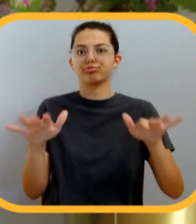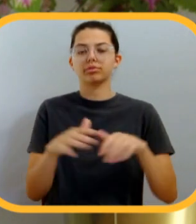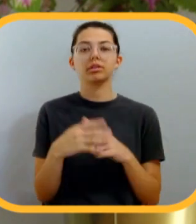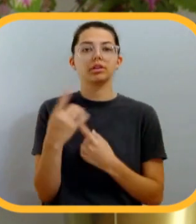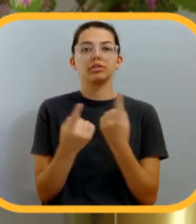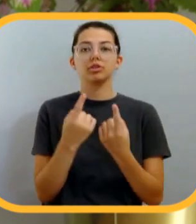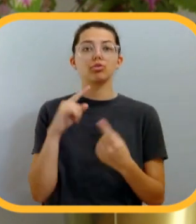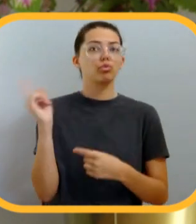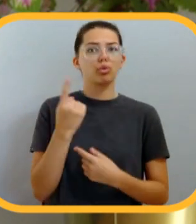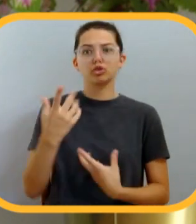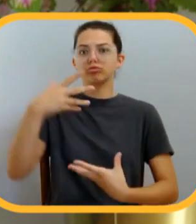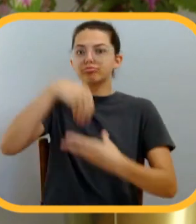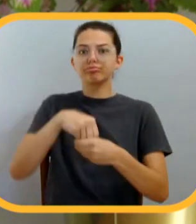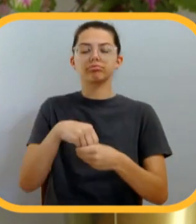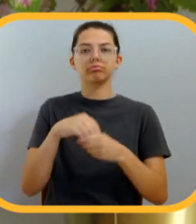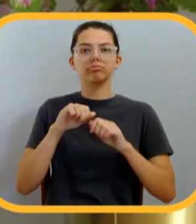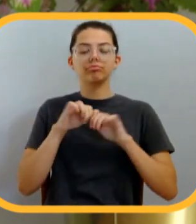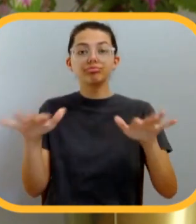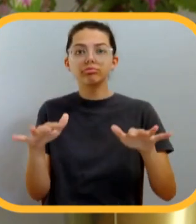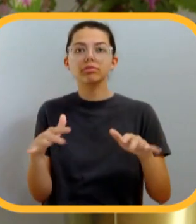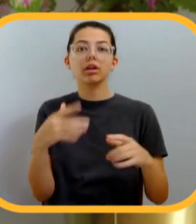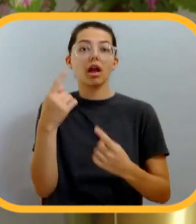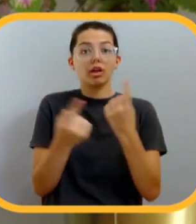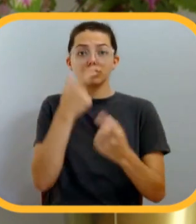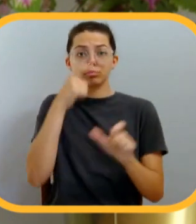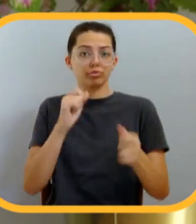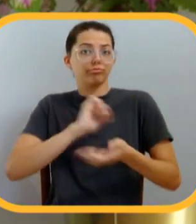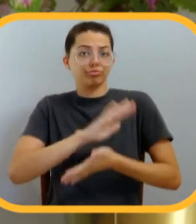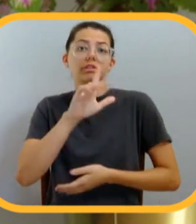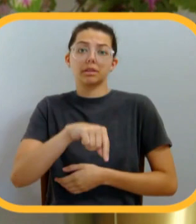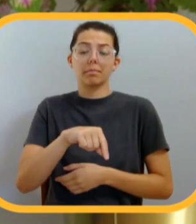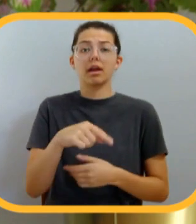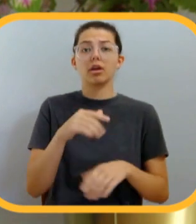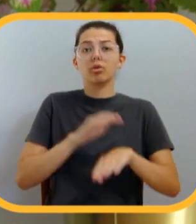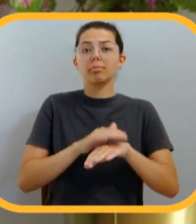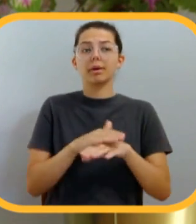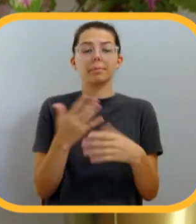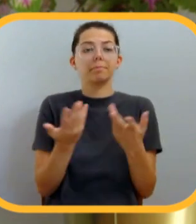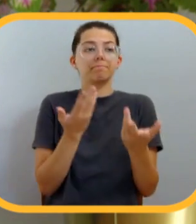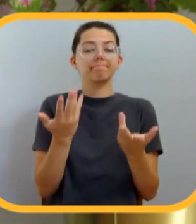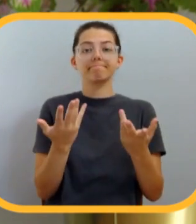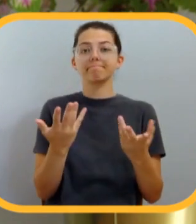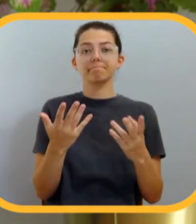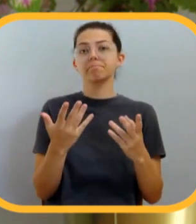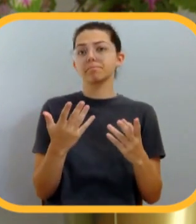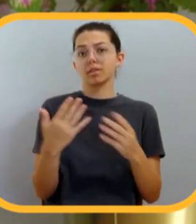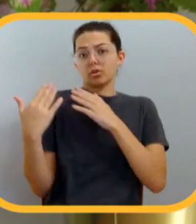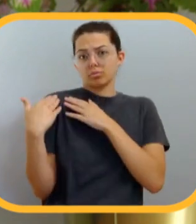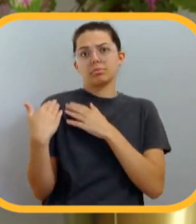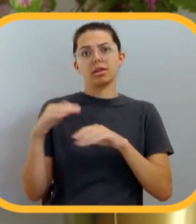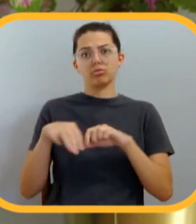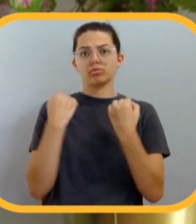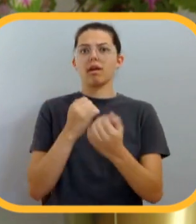partilhar. Muitas vezes somos envolvidos, todos nós, até inclusive jornalistas, se calhar